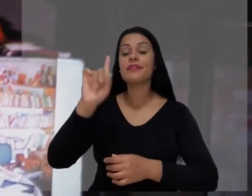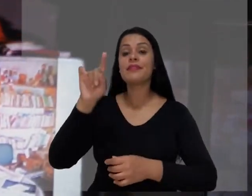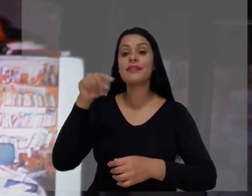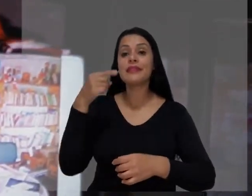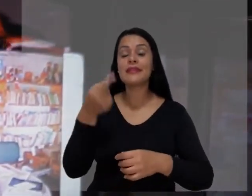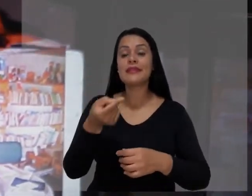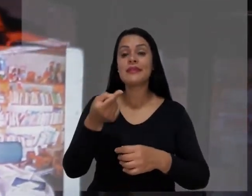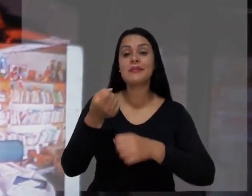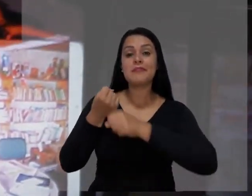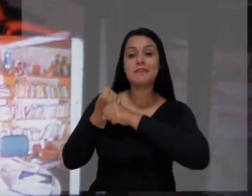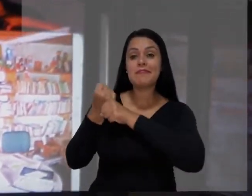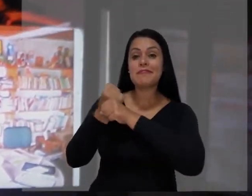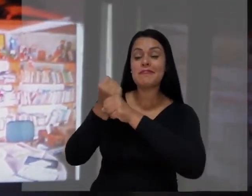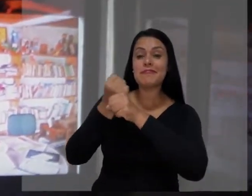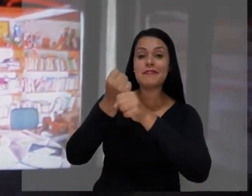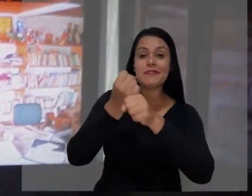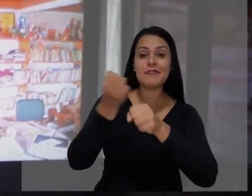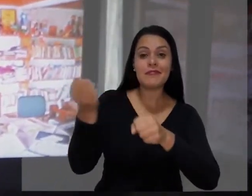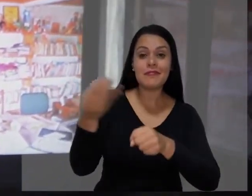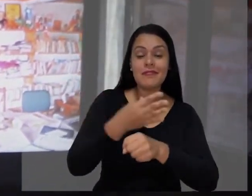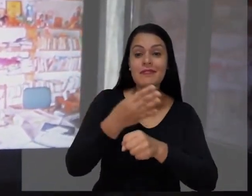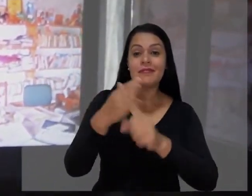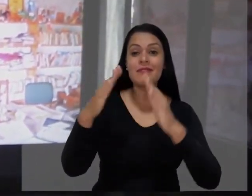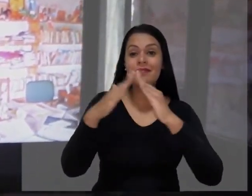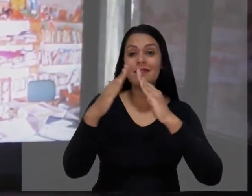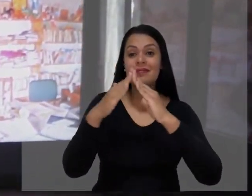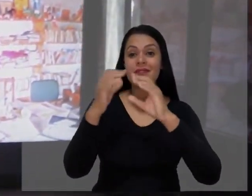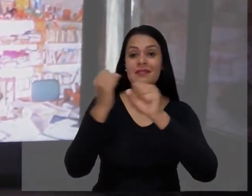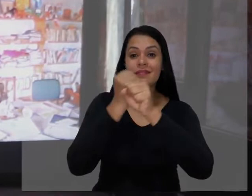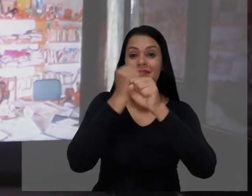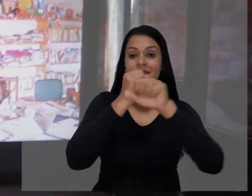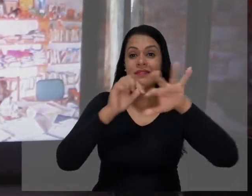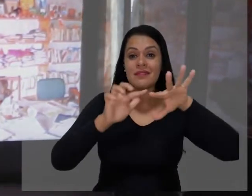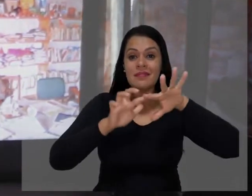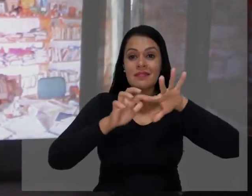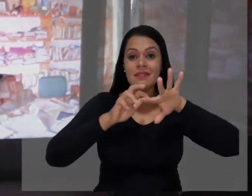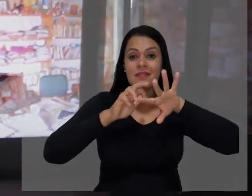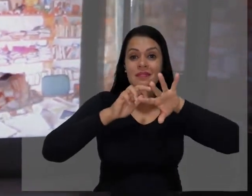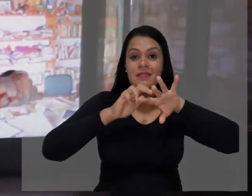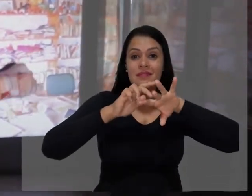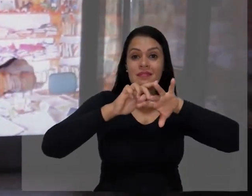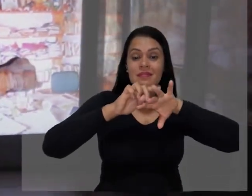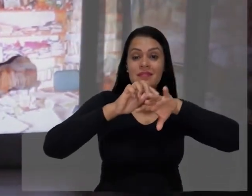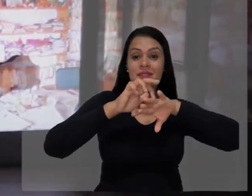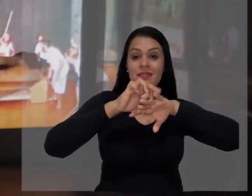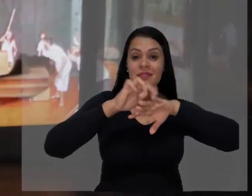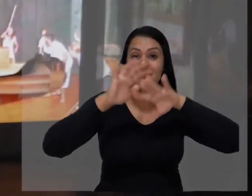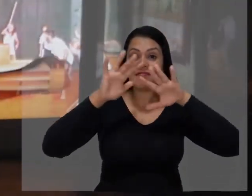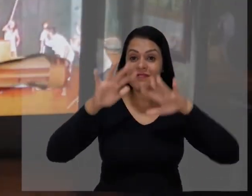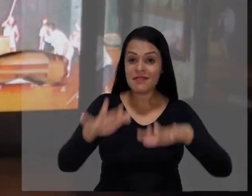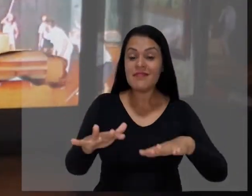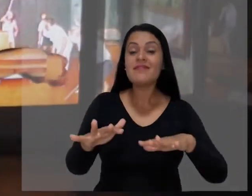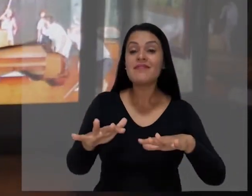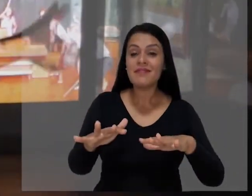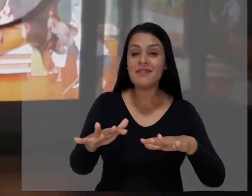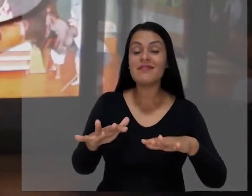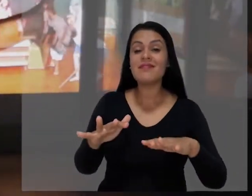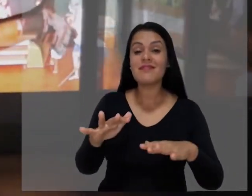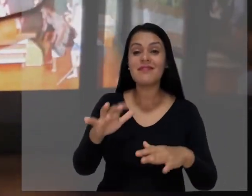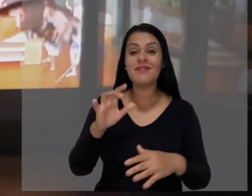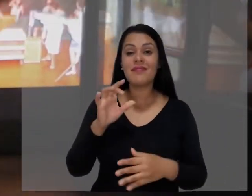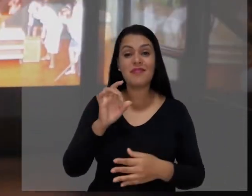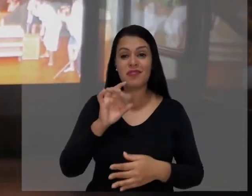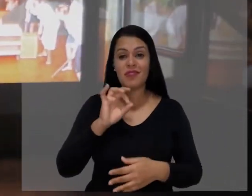Depois de mais alguns anos, uma nova casa foi construída e a escada dos Rottweilers ficou. A única coisa que